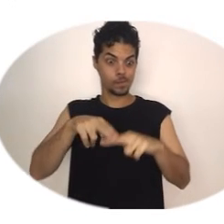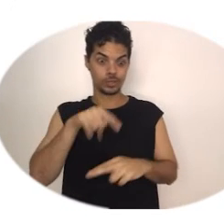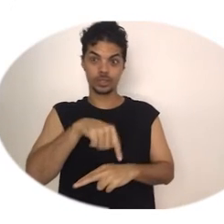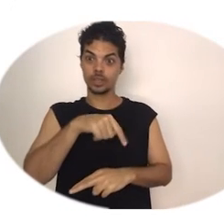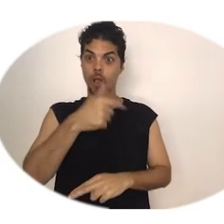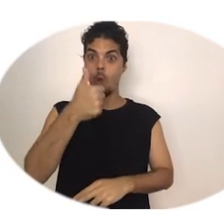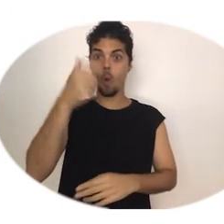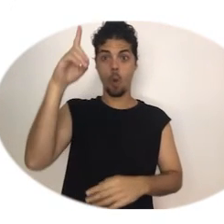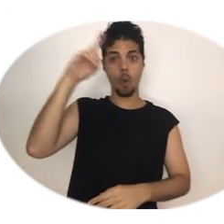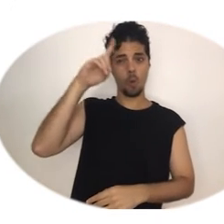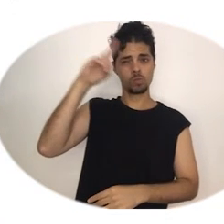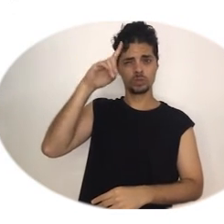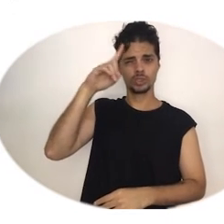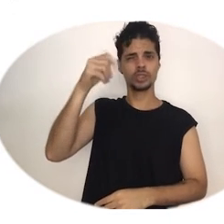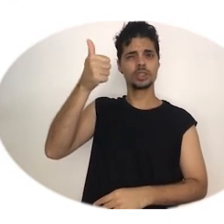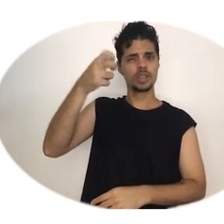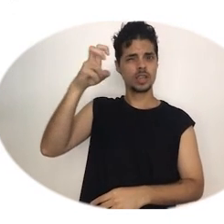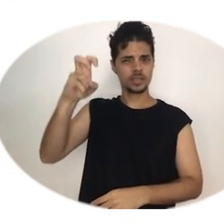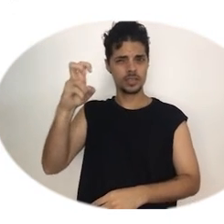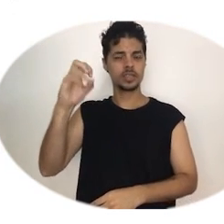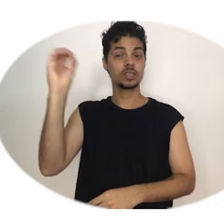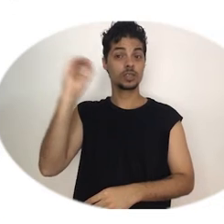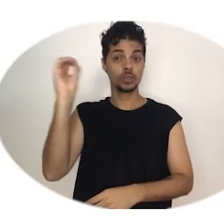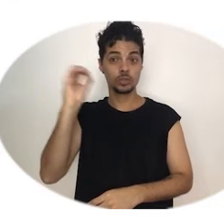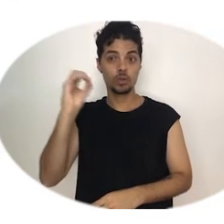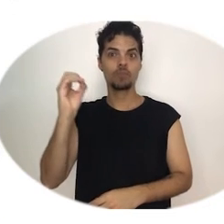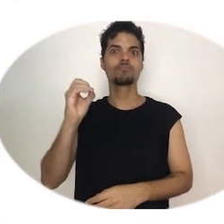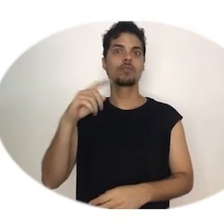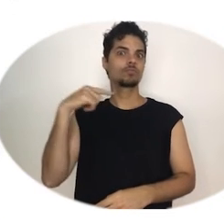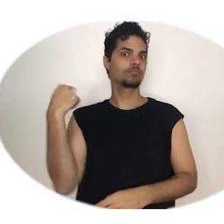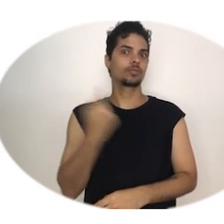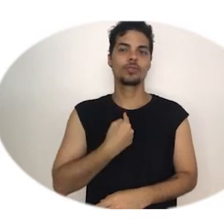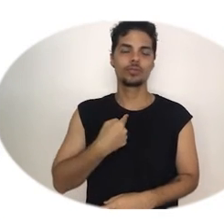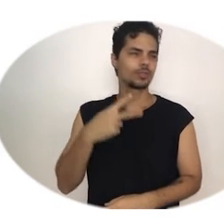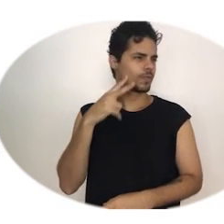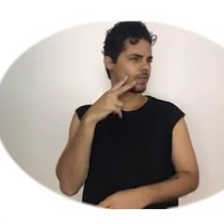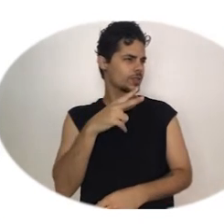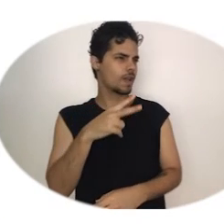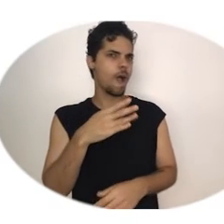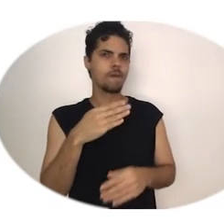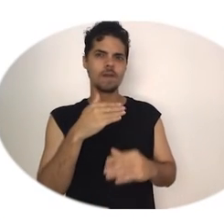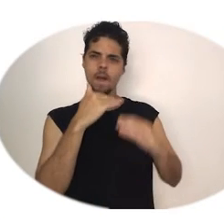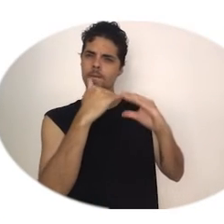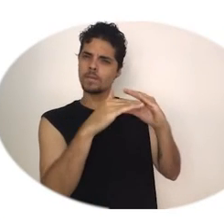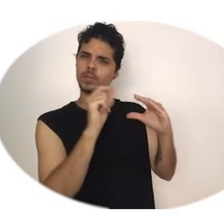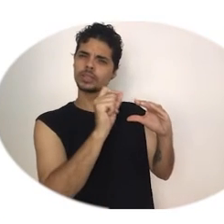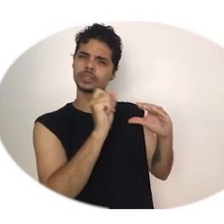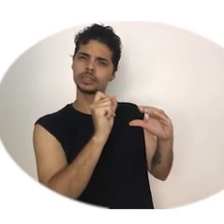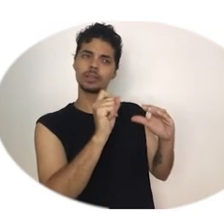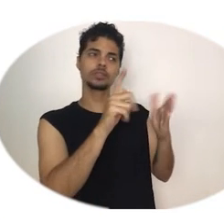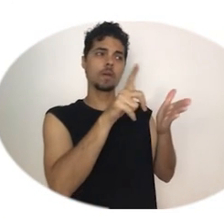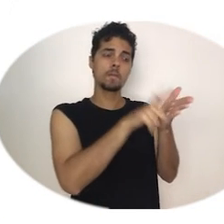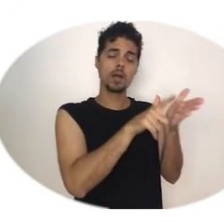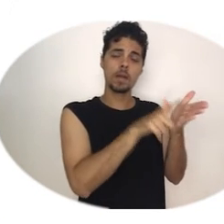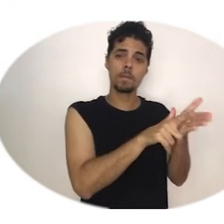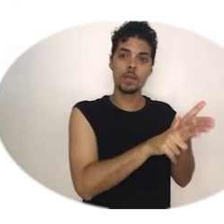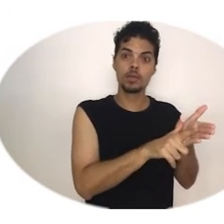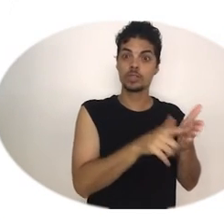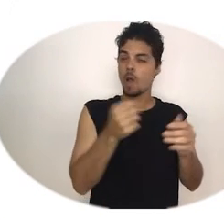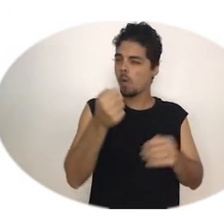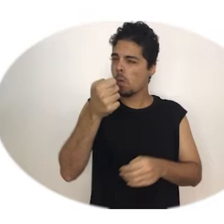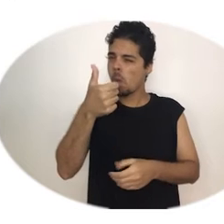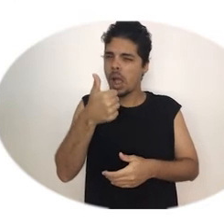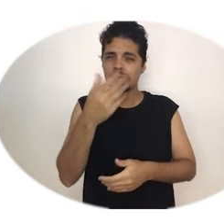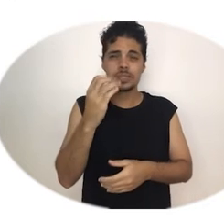o Dia dos Professores, nós estamos lembrando a primeira lei de instrução publicada no Império em 15 de